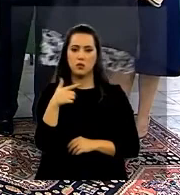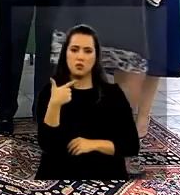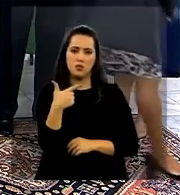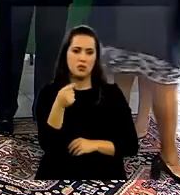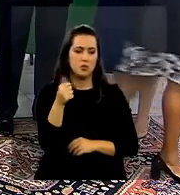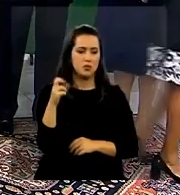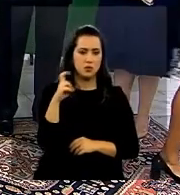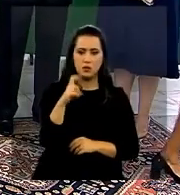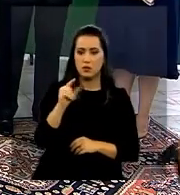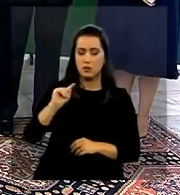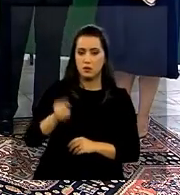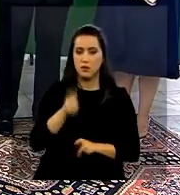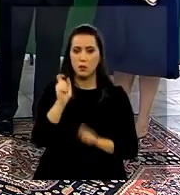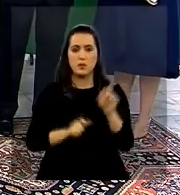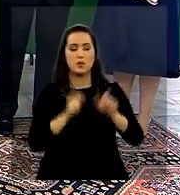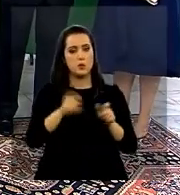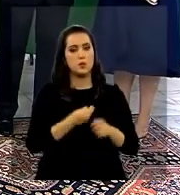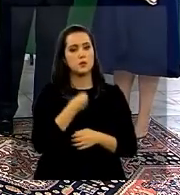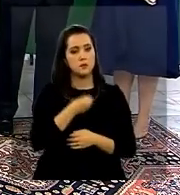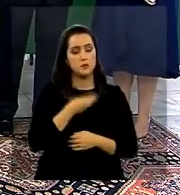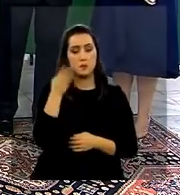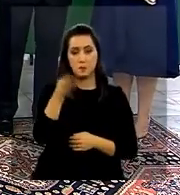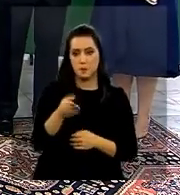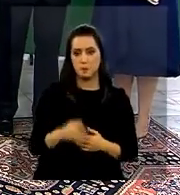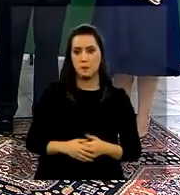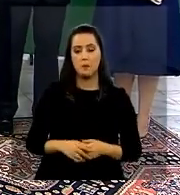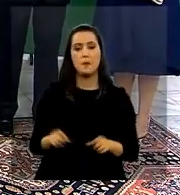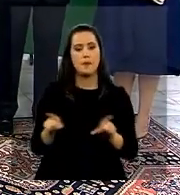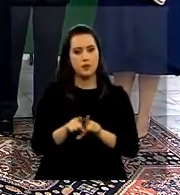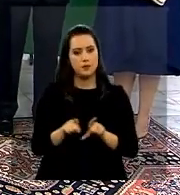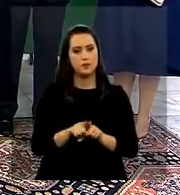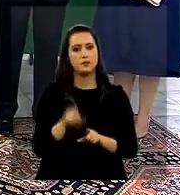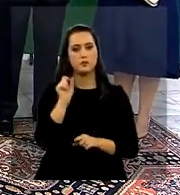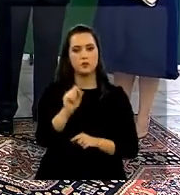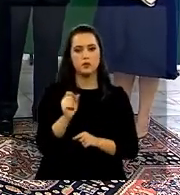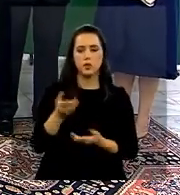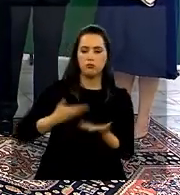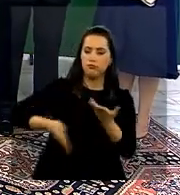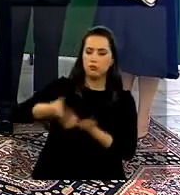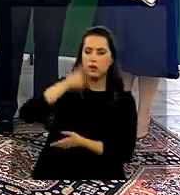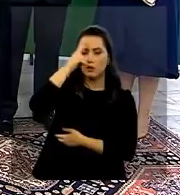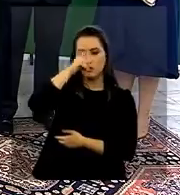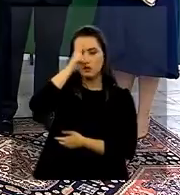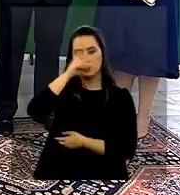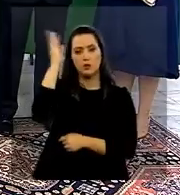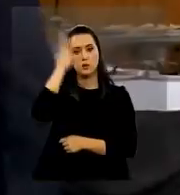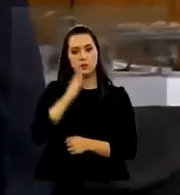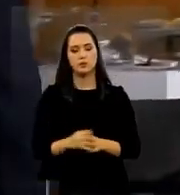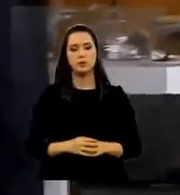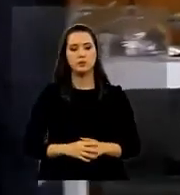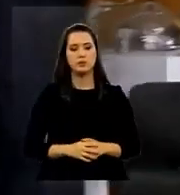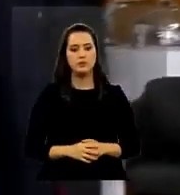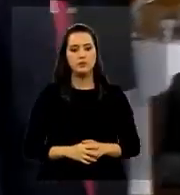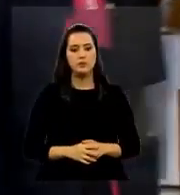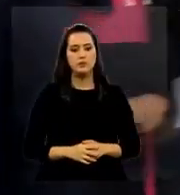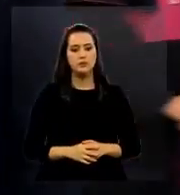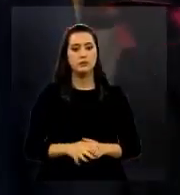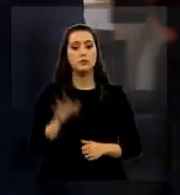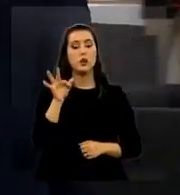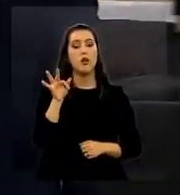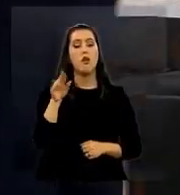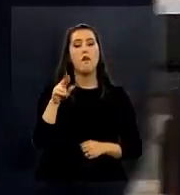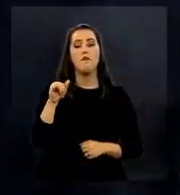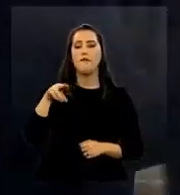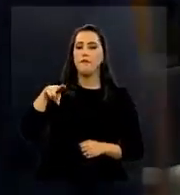mil habitantes e também tem uma relação histórica com o Brasil. Francisco Popolizio Bardales, ministro